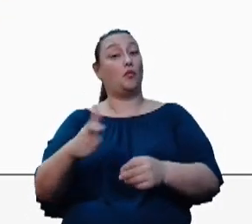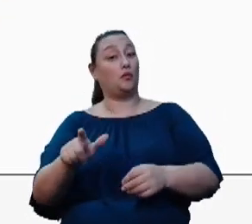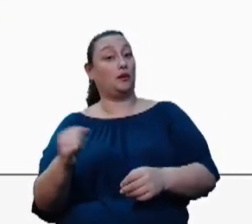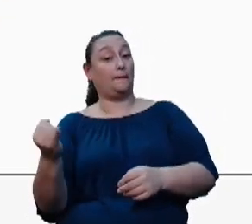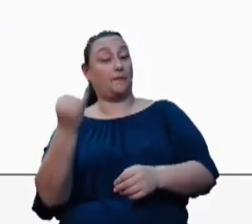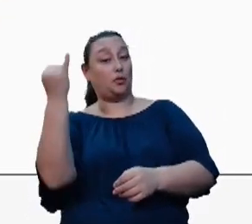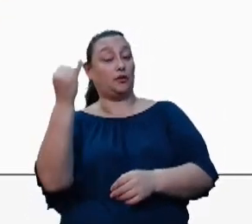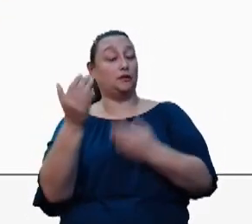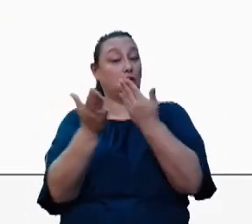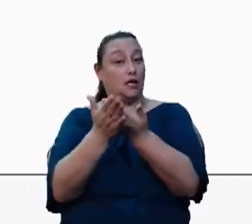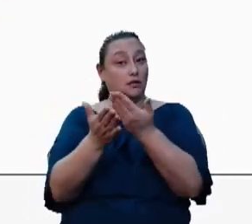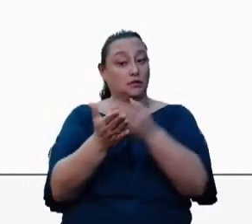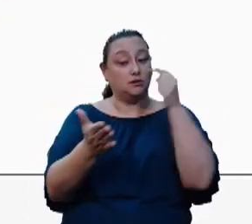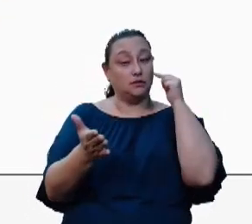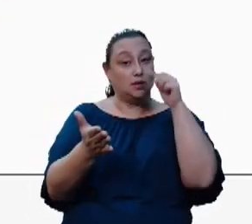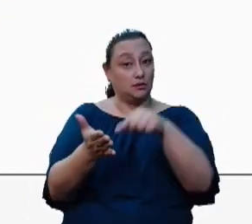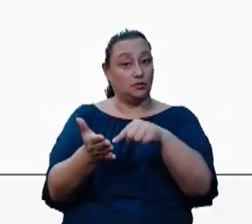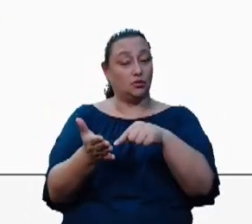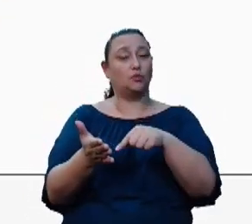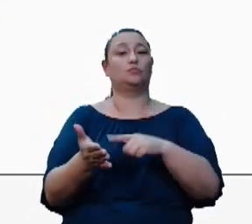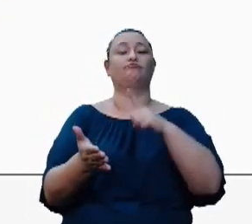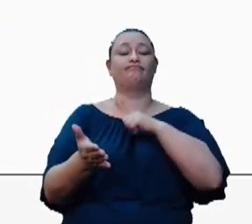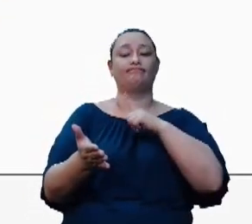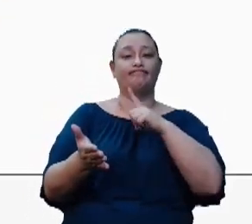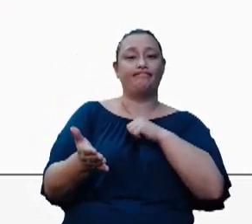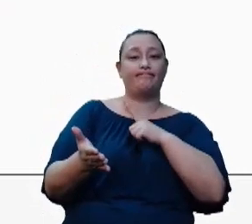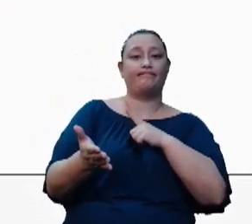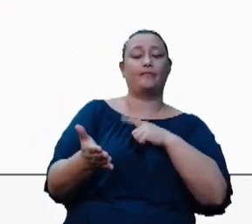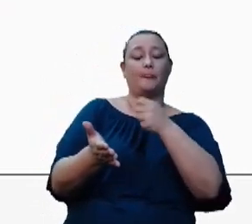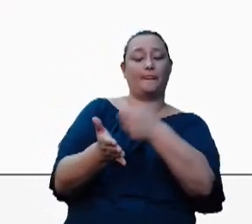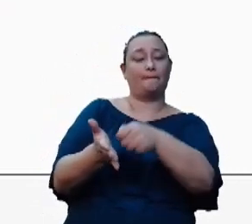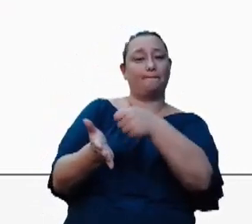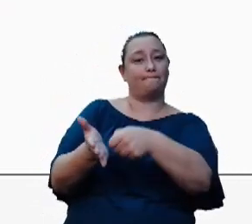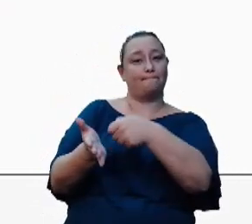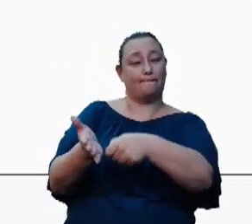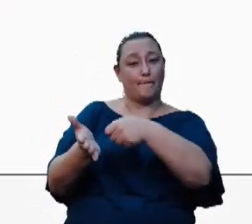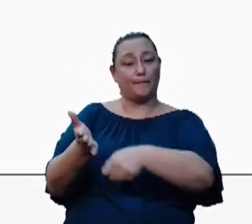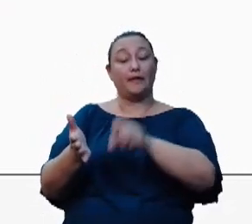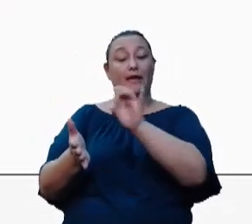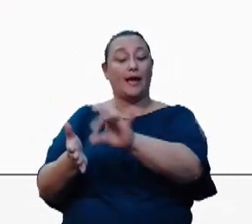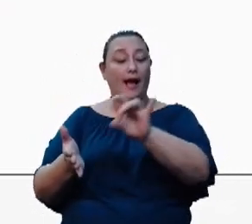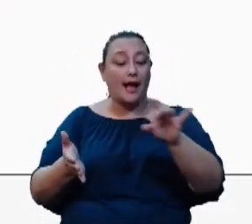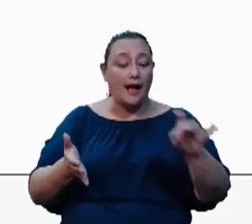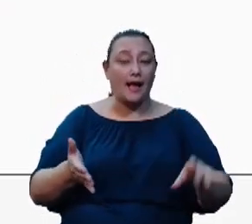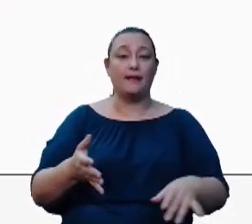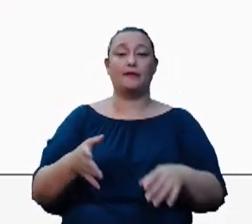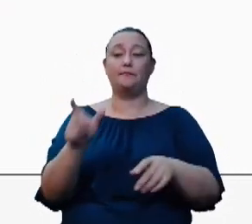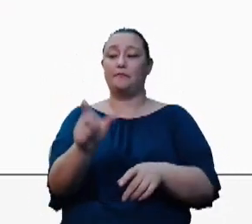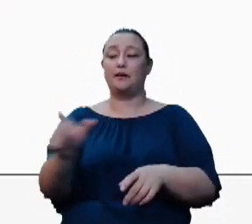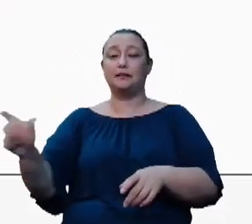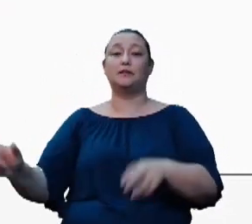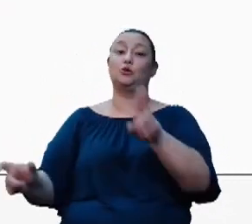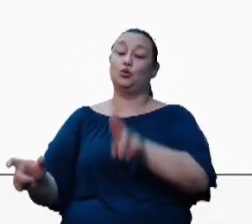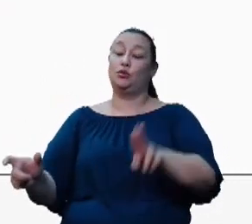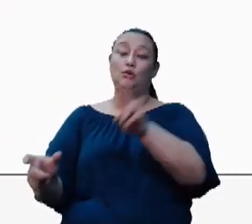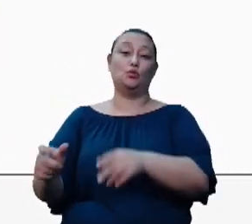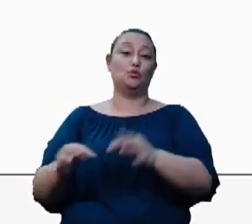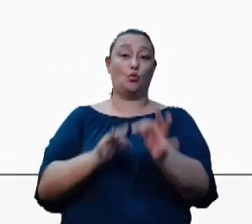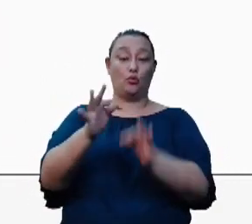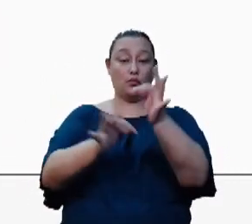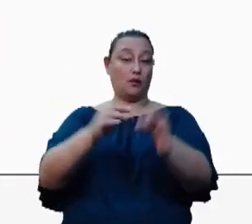nesses estudos foram descritos casos individuais de pacientes com o uso da